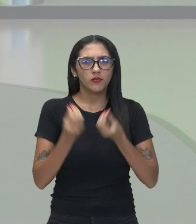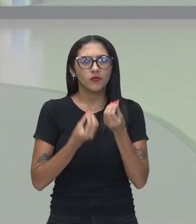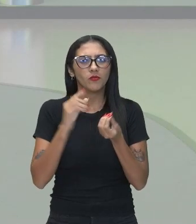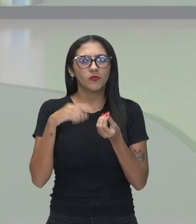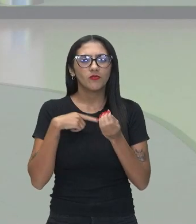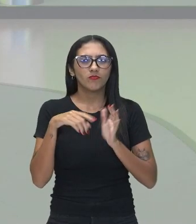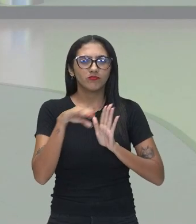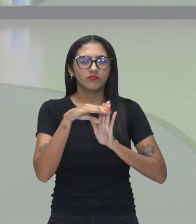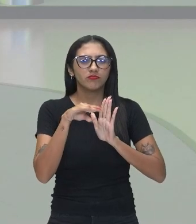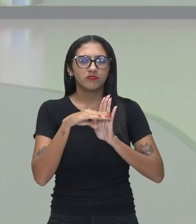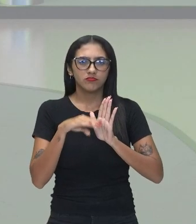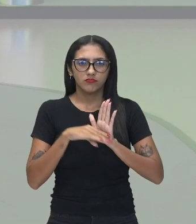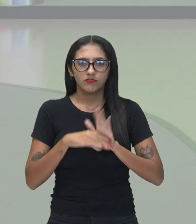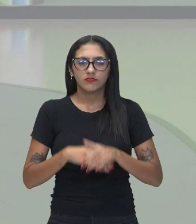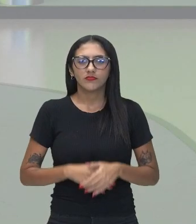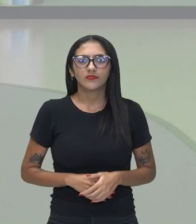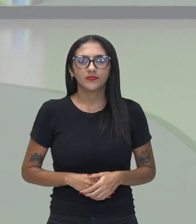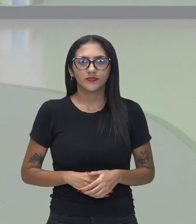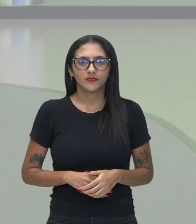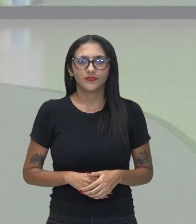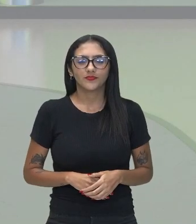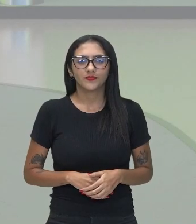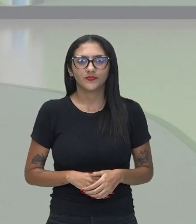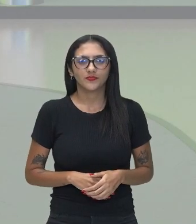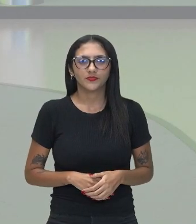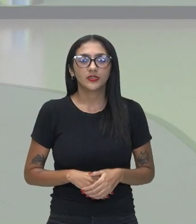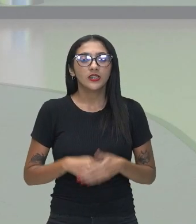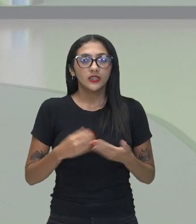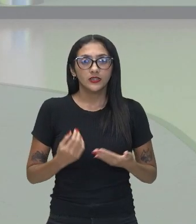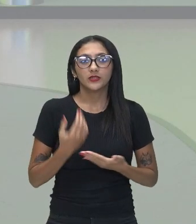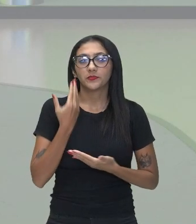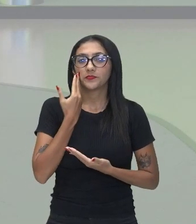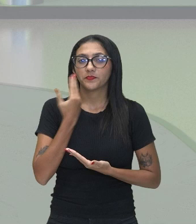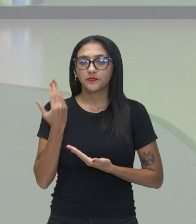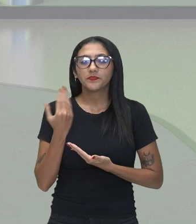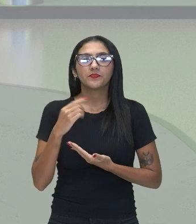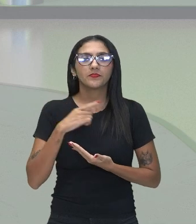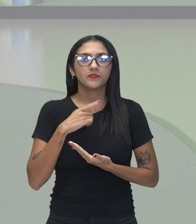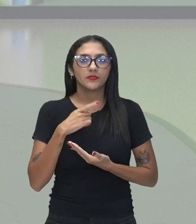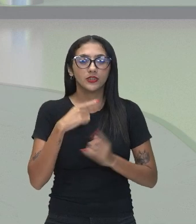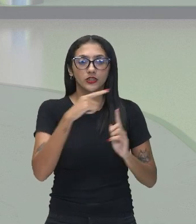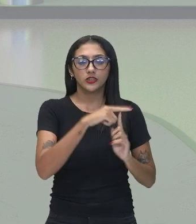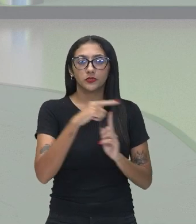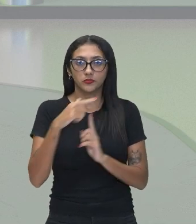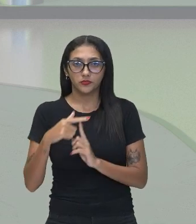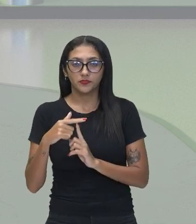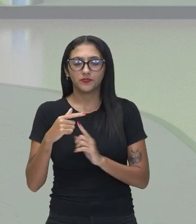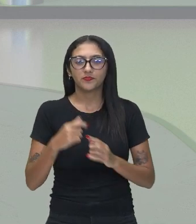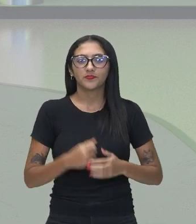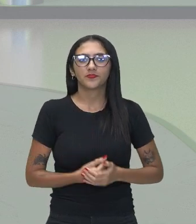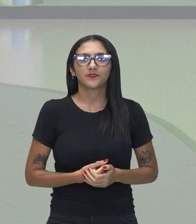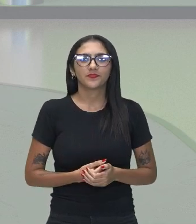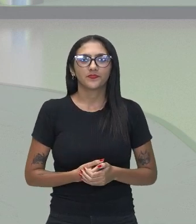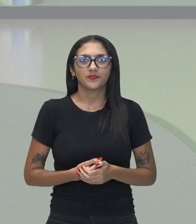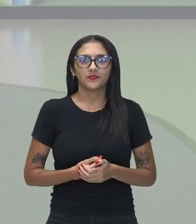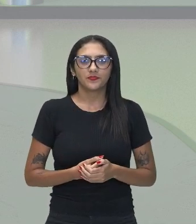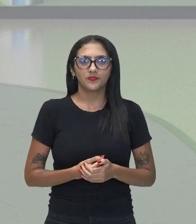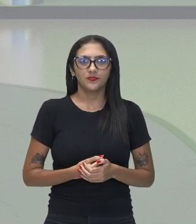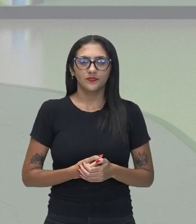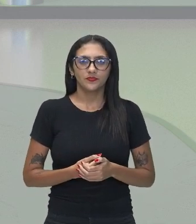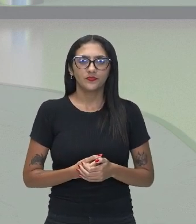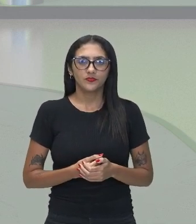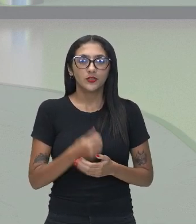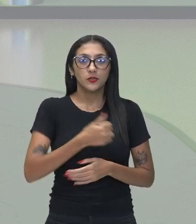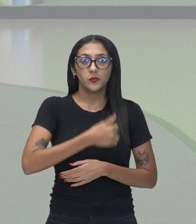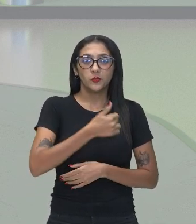das cadeias fechadas. Então, as cadeias fechadas, elas são classificadas de duas maneiras. Uma cadeia